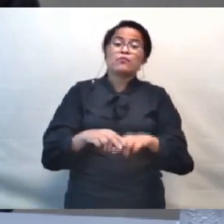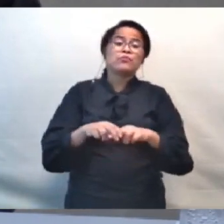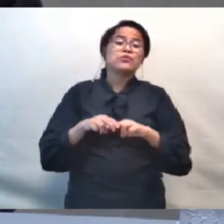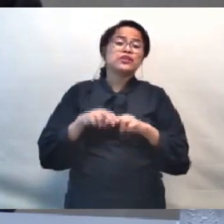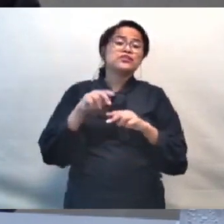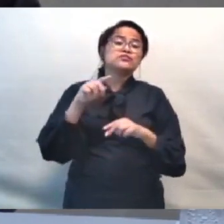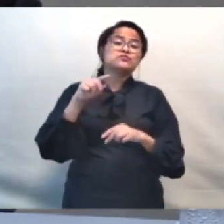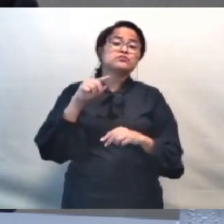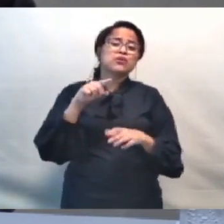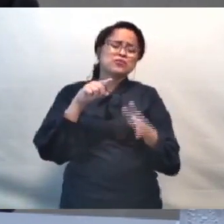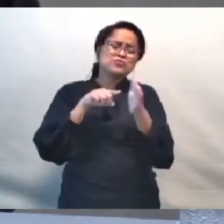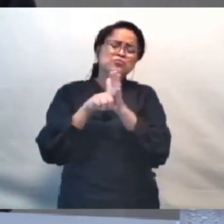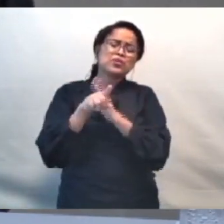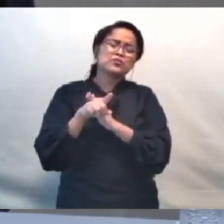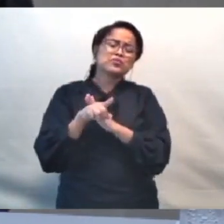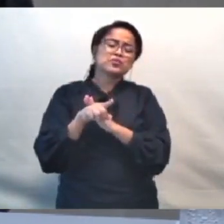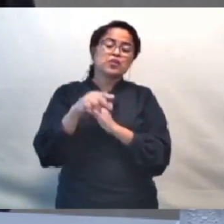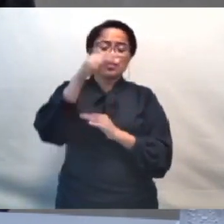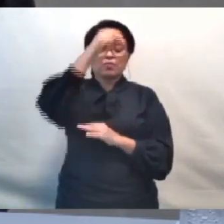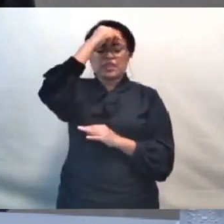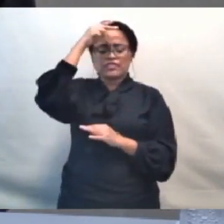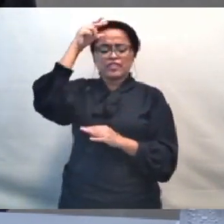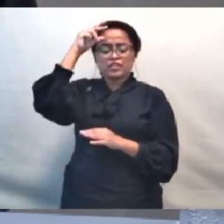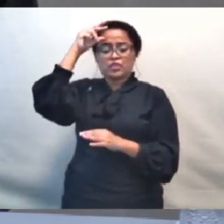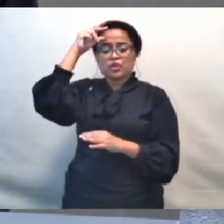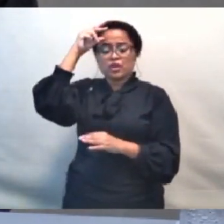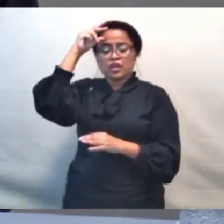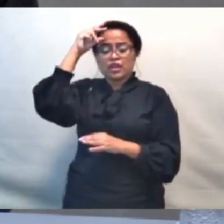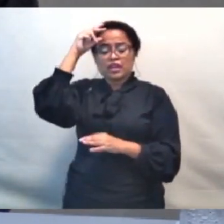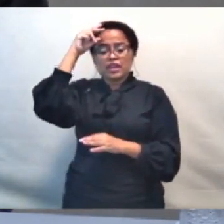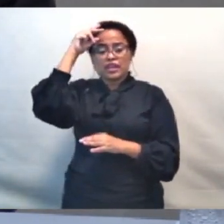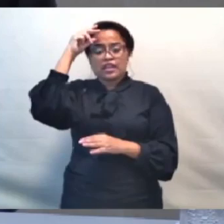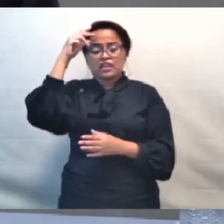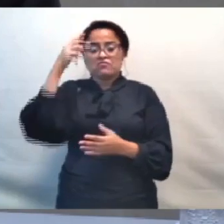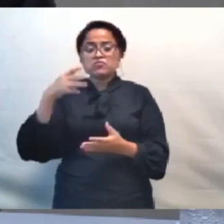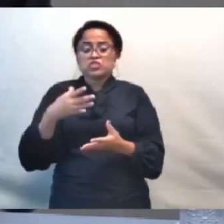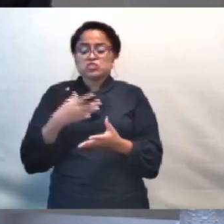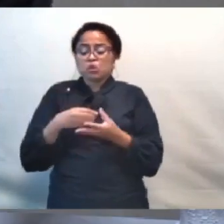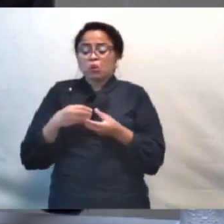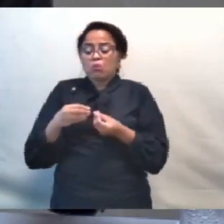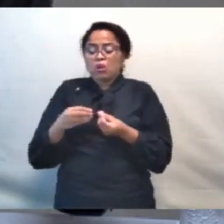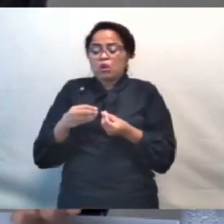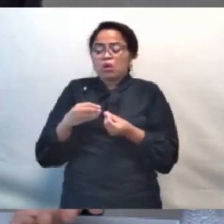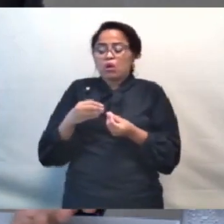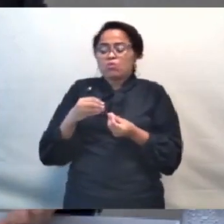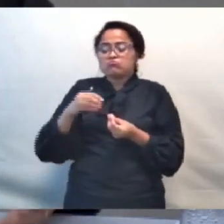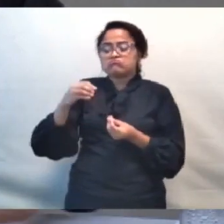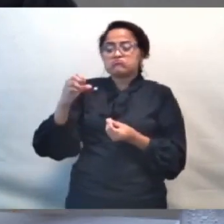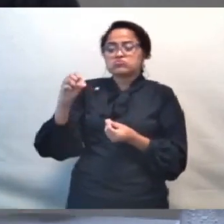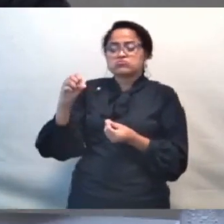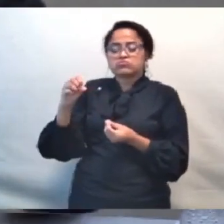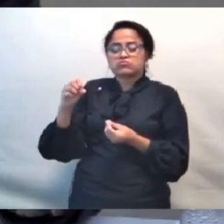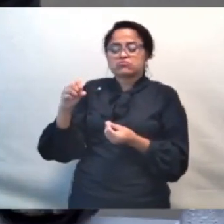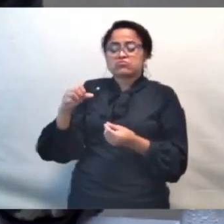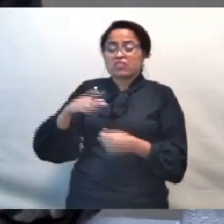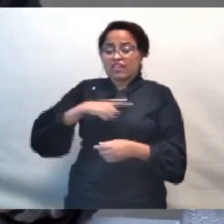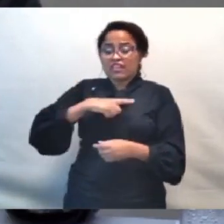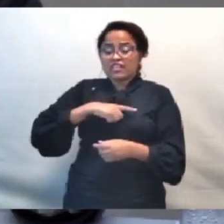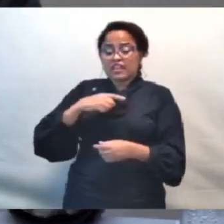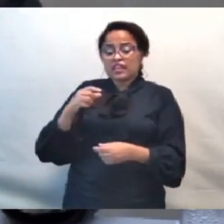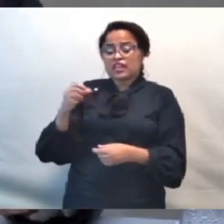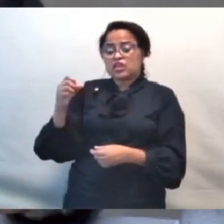e publica que sobraram 800 milhões de reais, que seja 200, né, dentro das verbas possíveis, que fosse